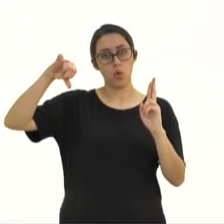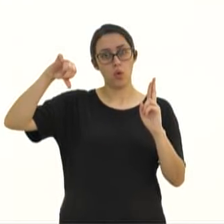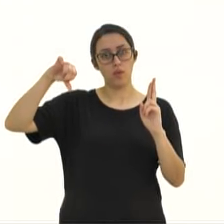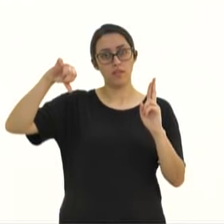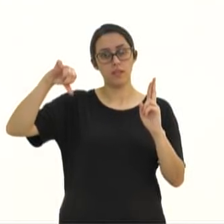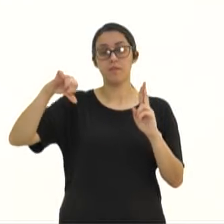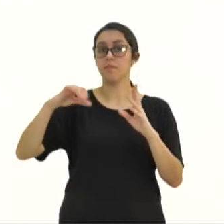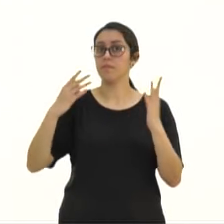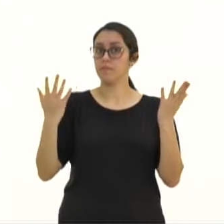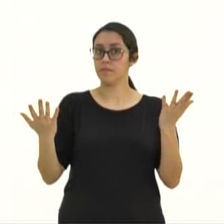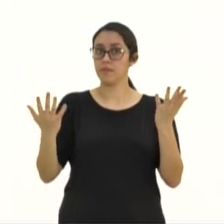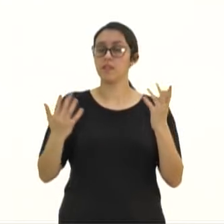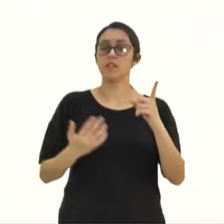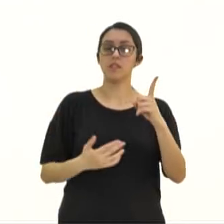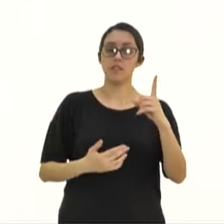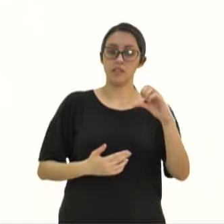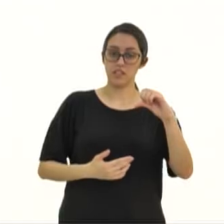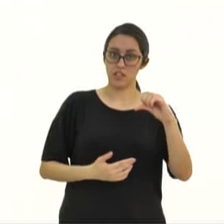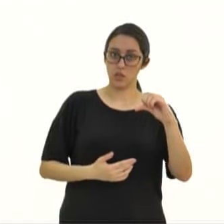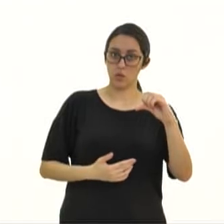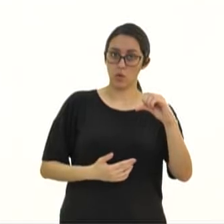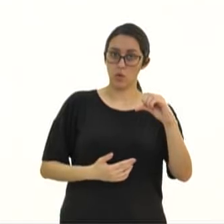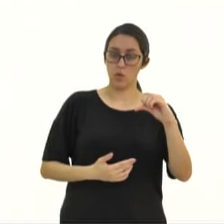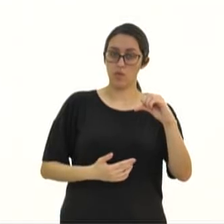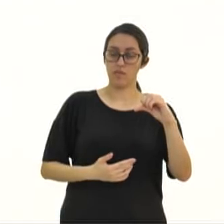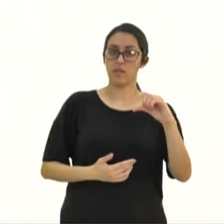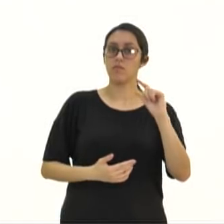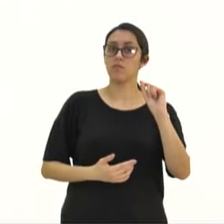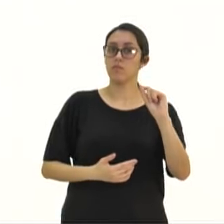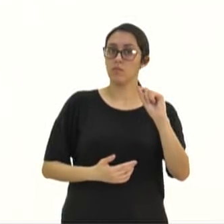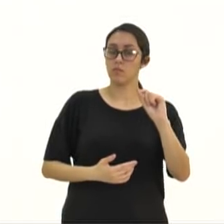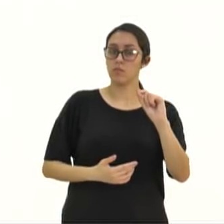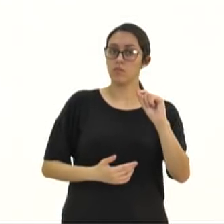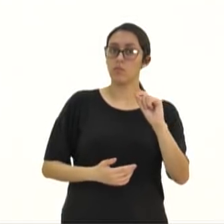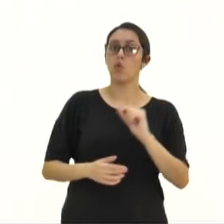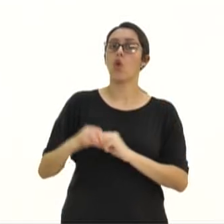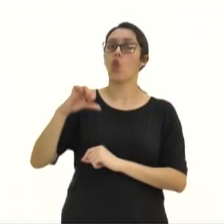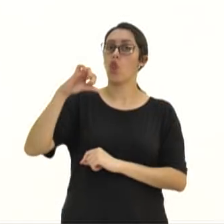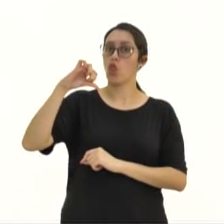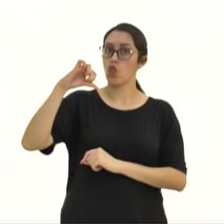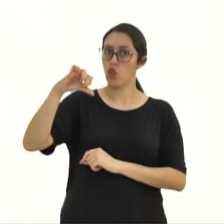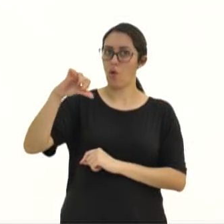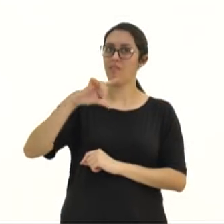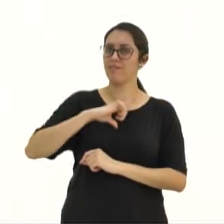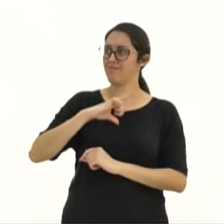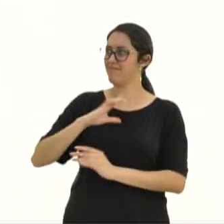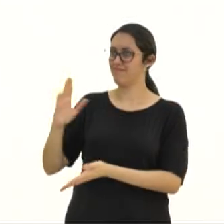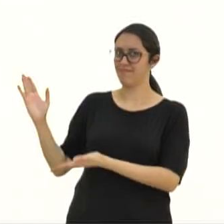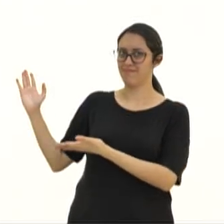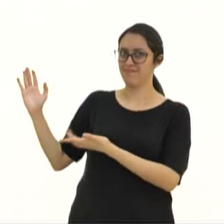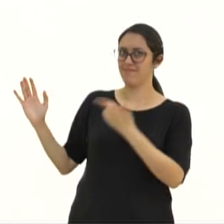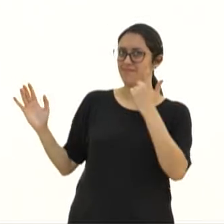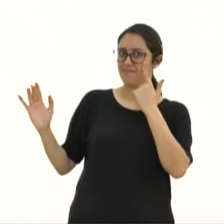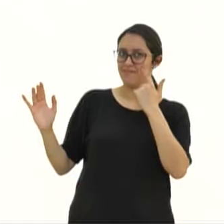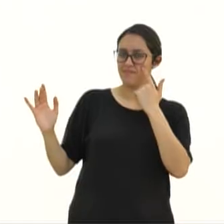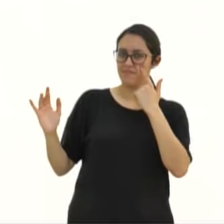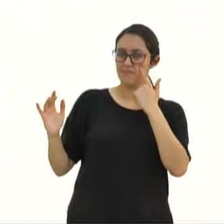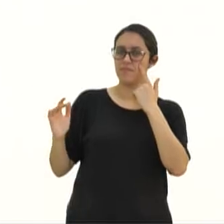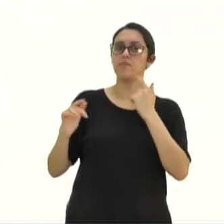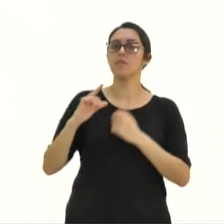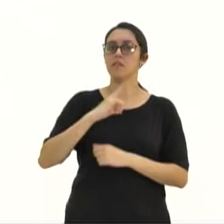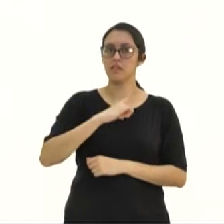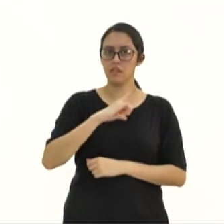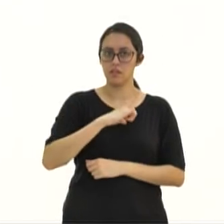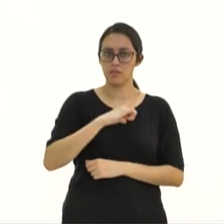Então, se 19 décimos de real, dá 9 décimos de real, tá bom? Dá